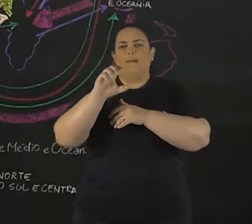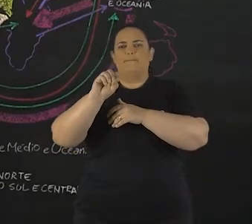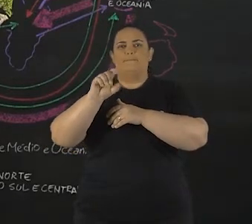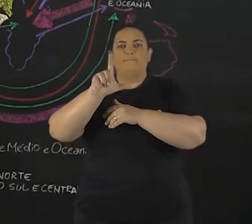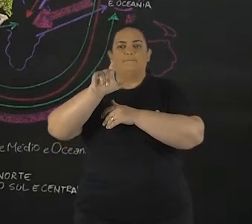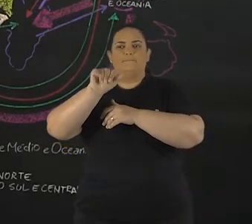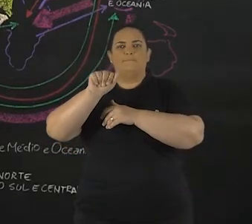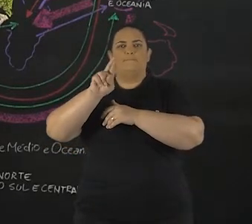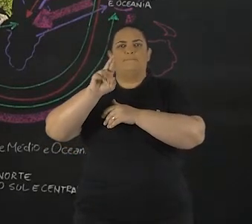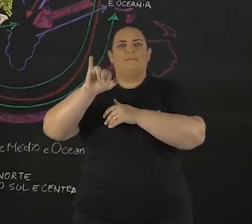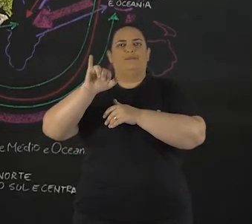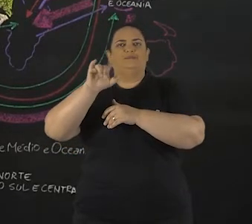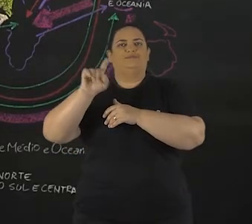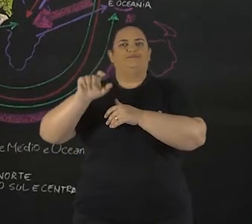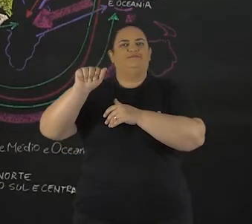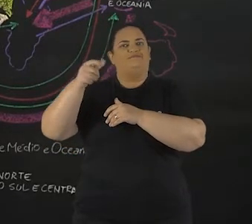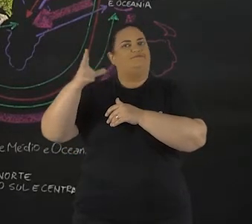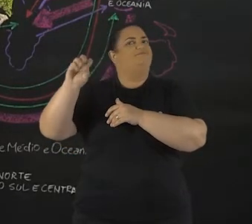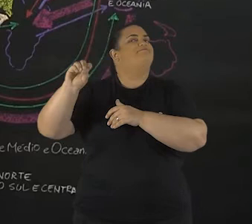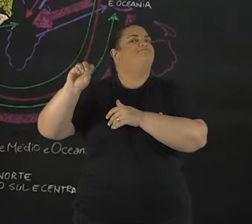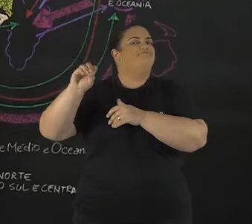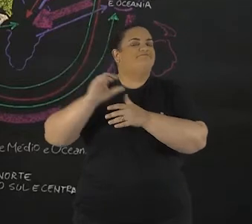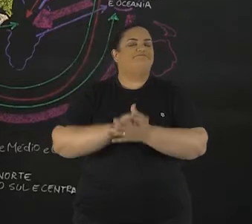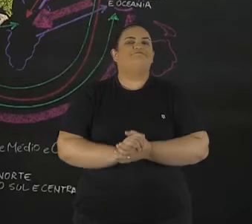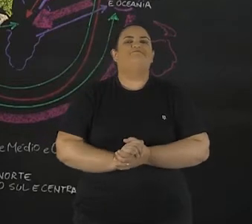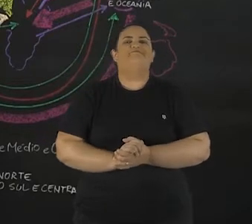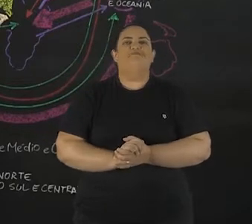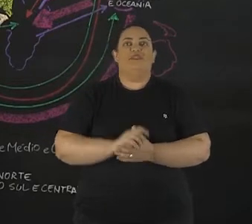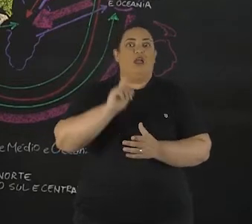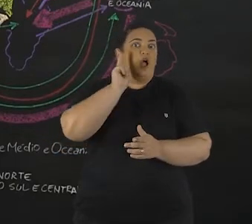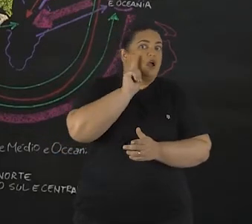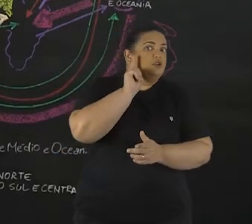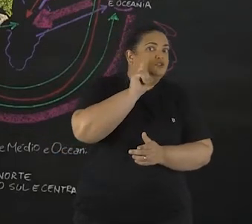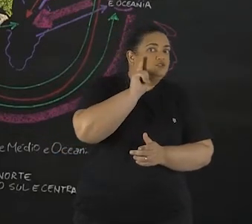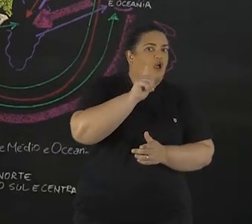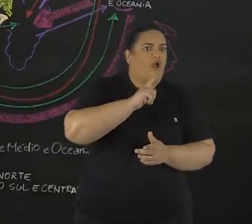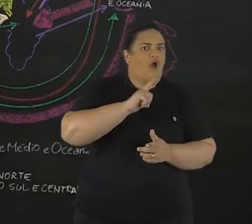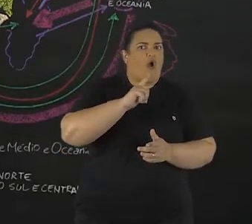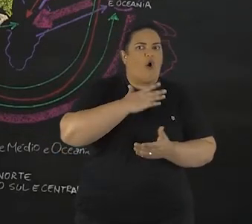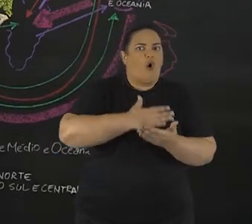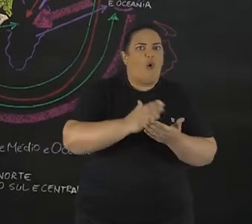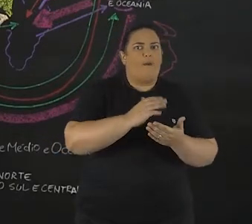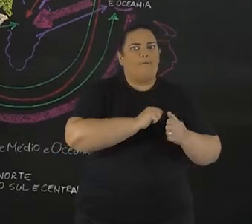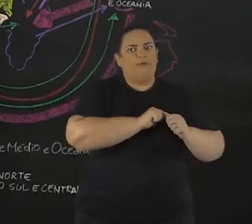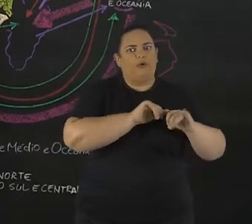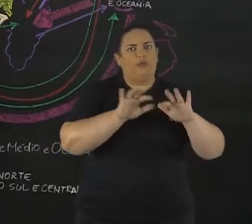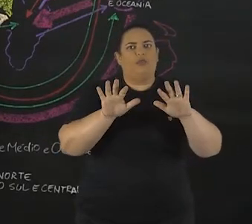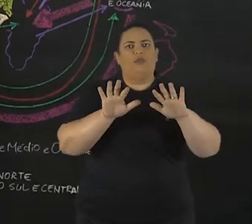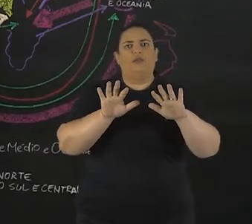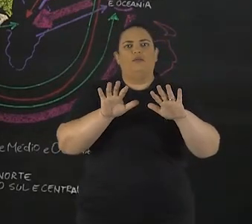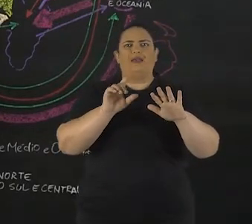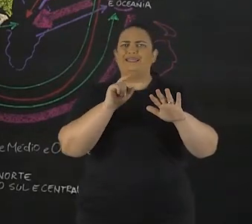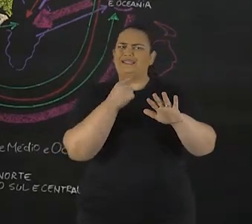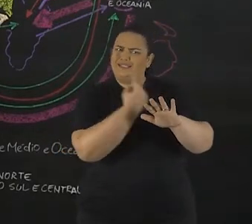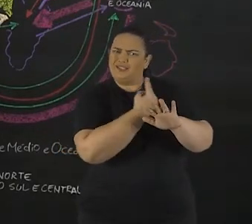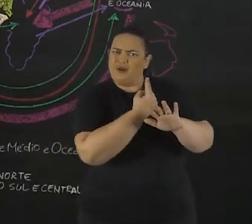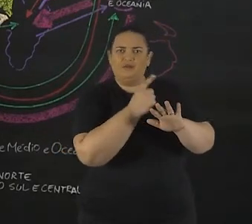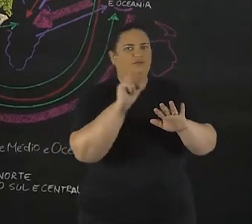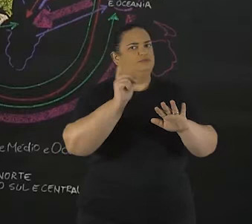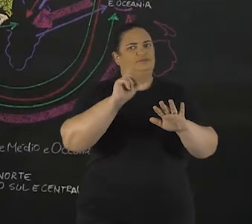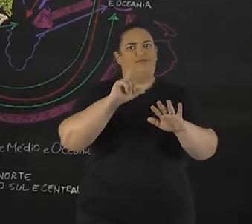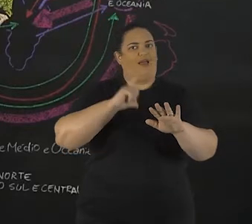grande potência da economia, pois agora não tem só ela, nós vamos ter a União Europeia, que vai ter aí um